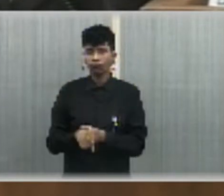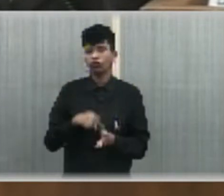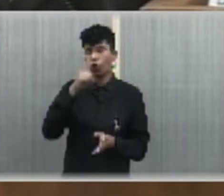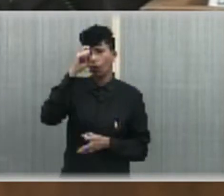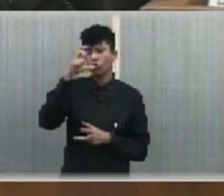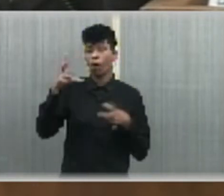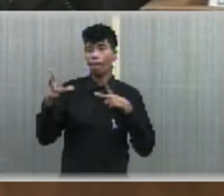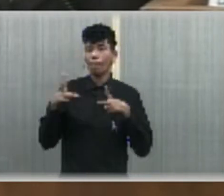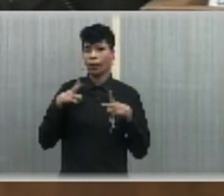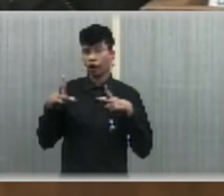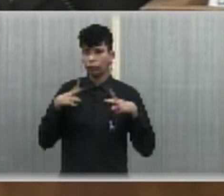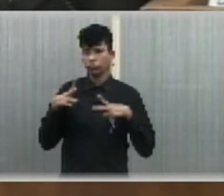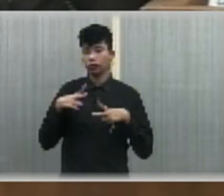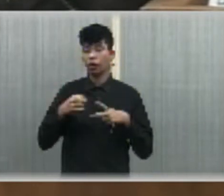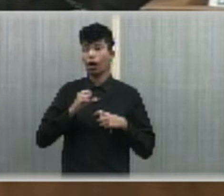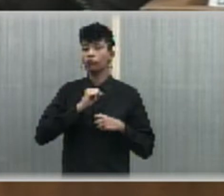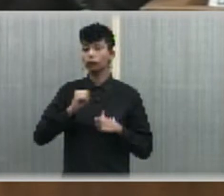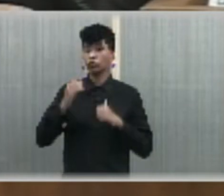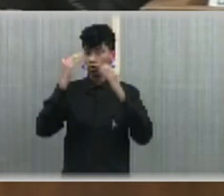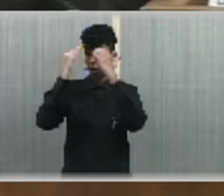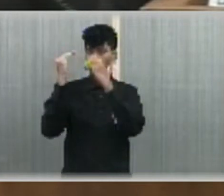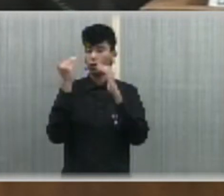em relação ao cumprimento da Lei Estadual